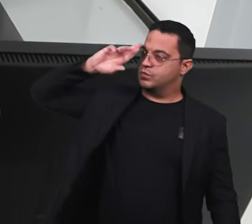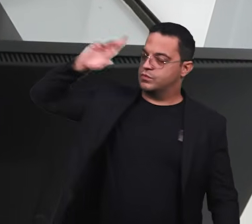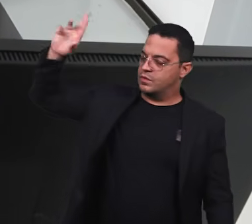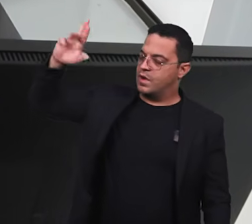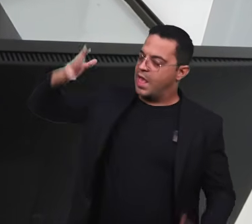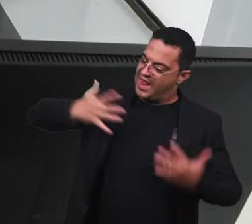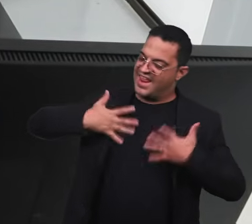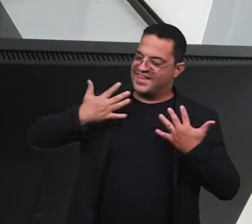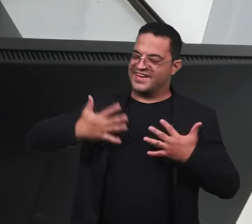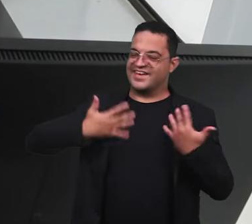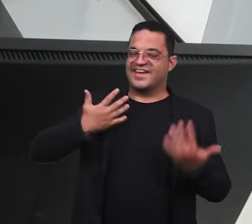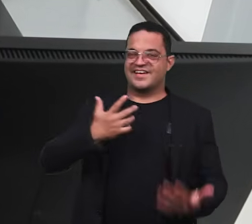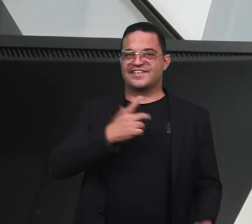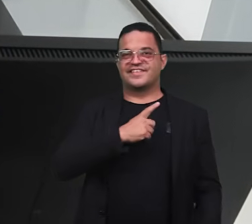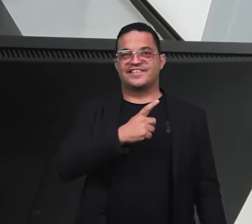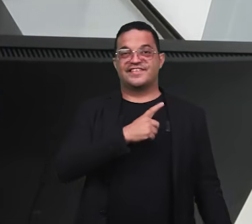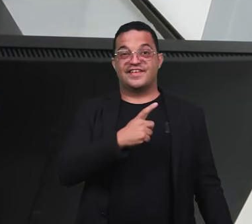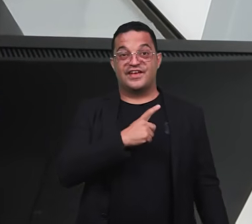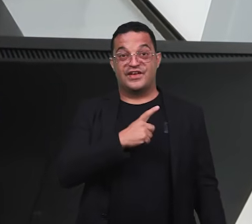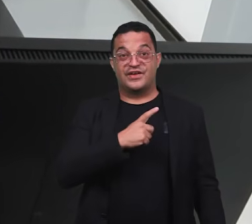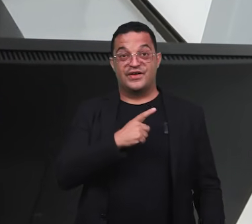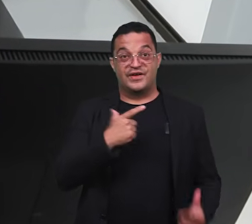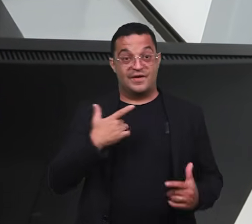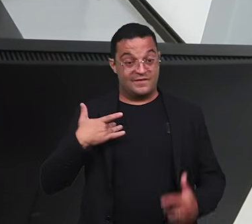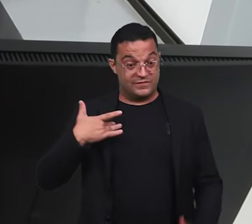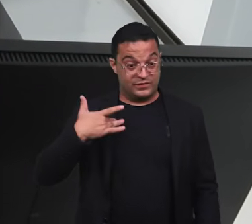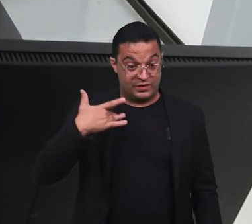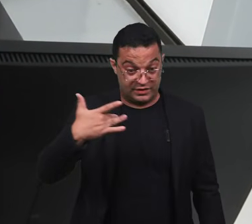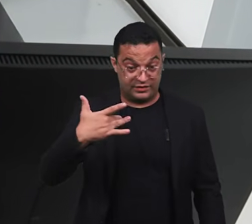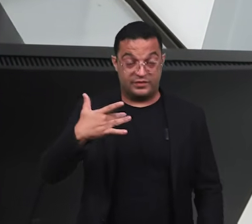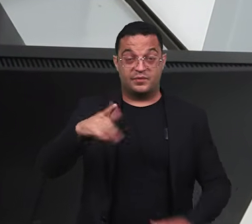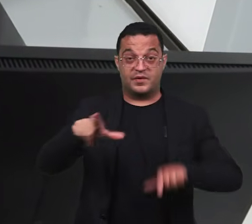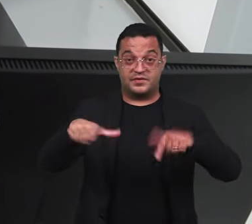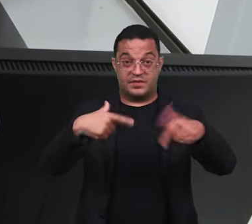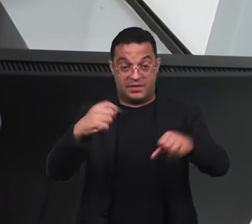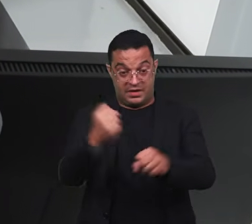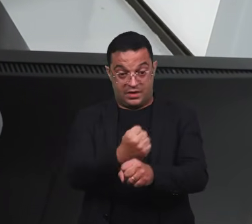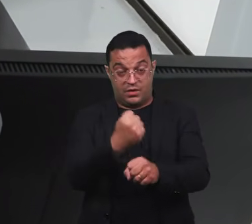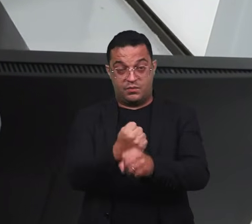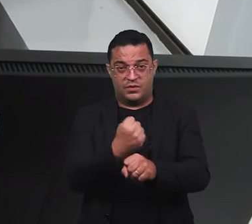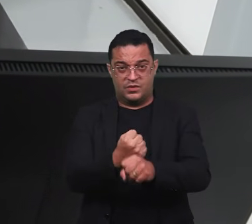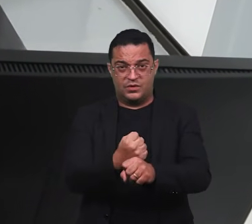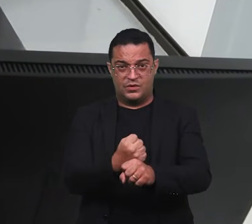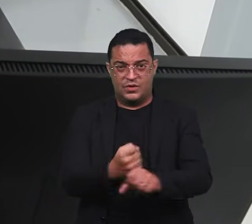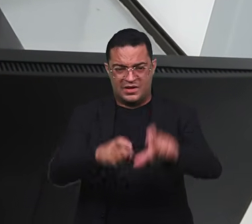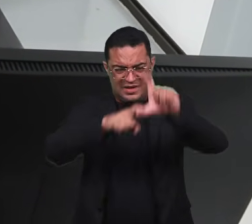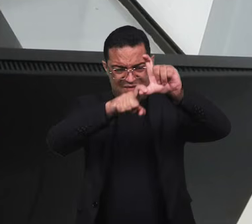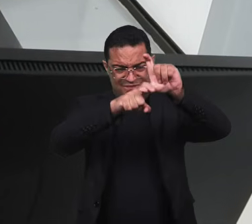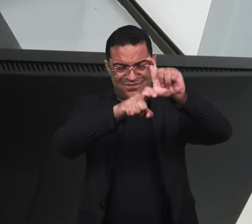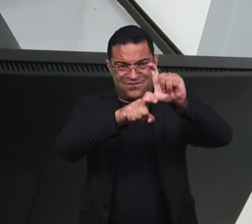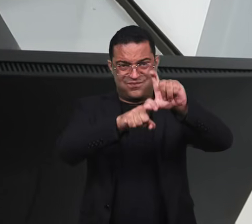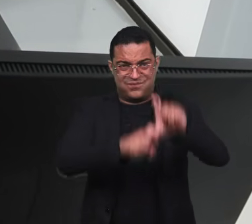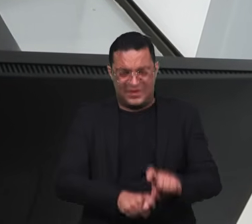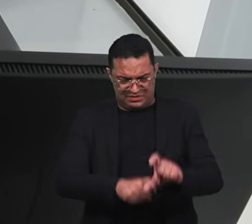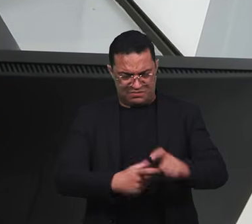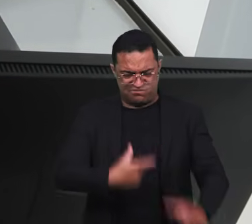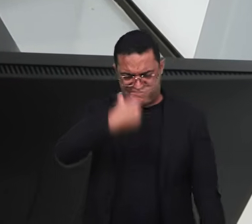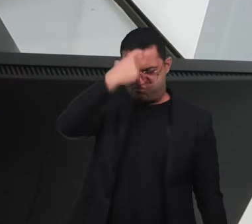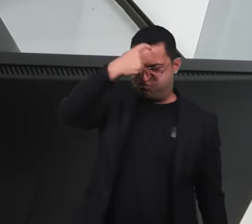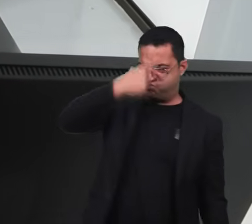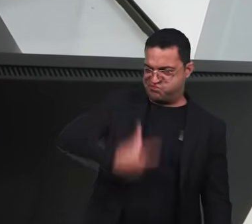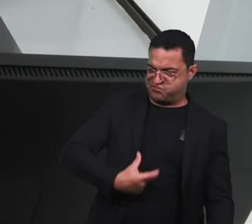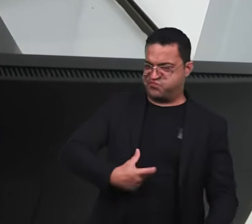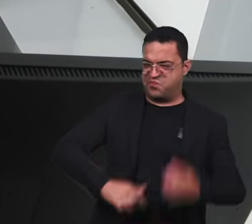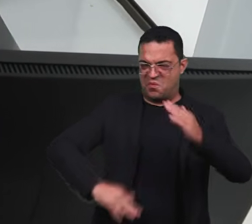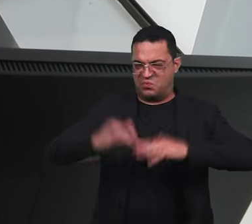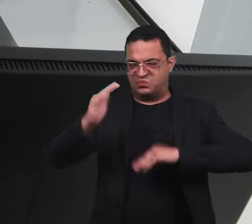Senhor é uma grande alegria. Se voluntariar ao trabalho do Senhor é uma grande alegria e não depende daquilo que nós somos,